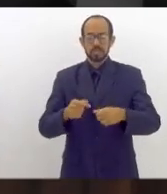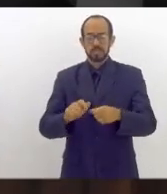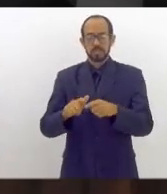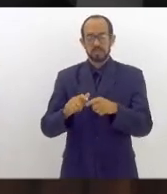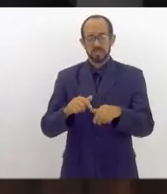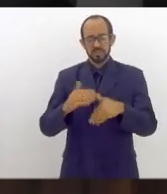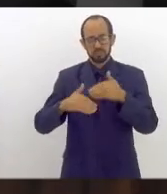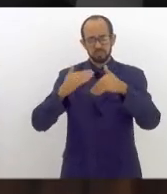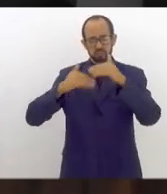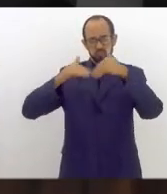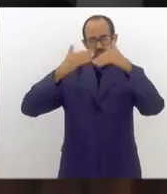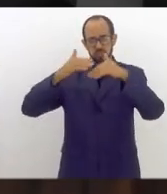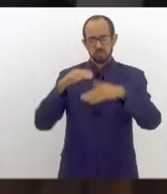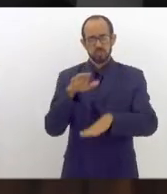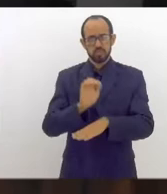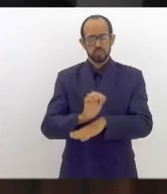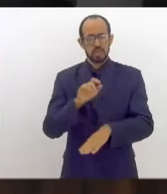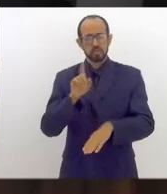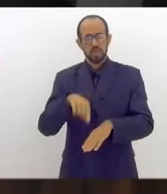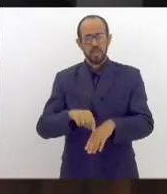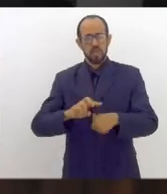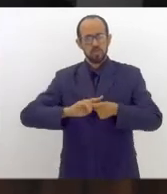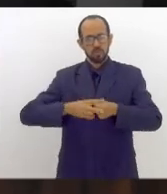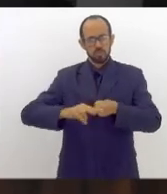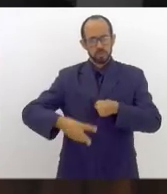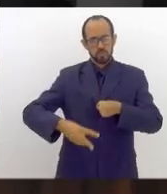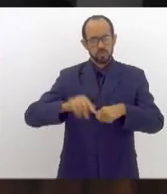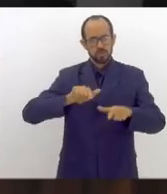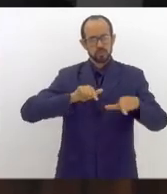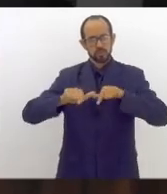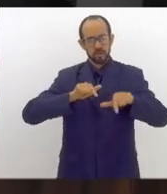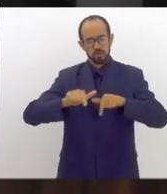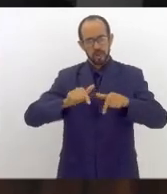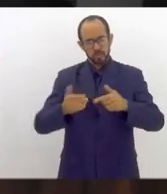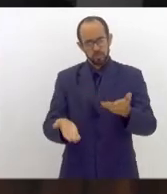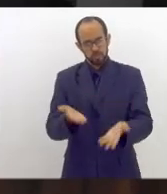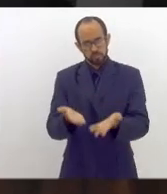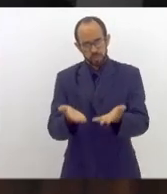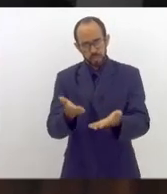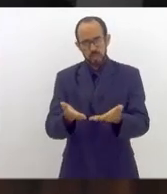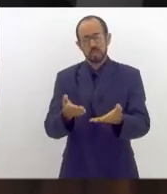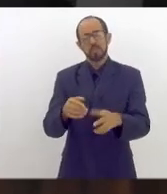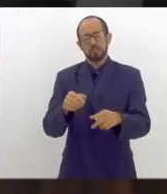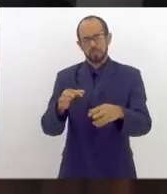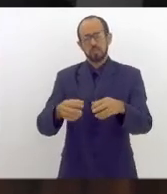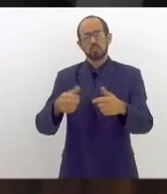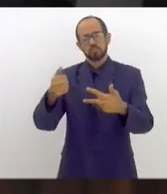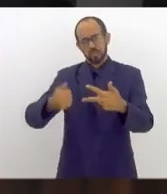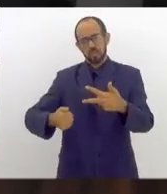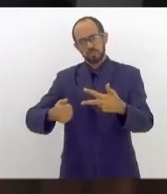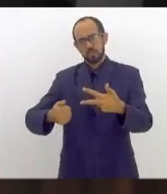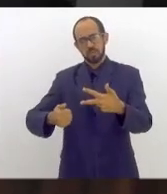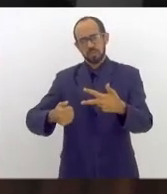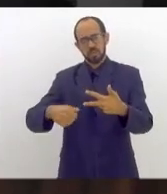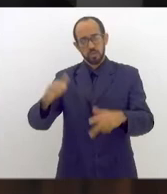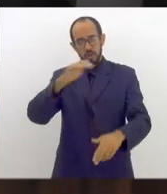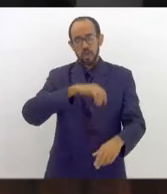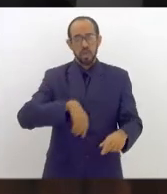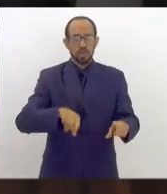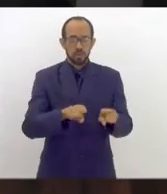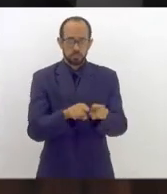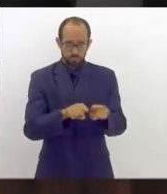do trabalho conjunto e harmônico entre os poderes finaliza a minha fala enfatizando a confiança no poder judiciário